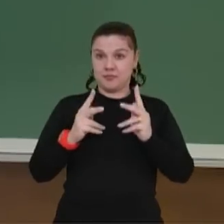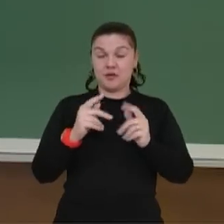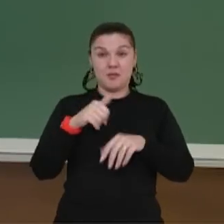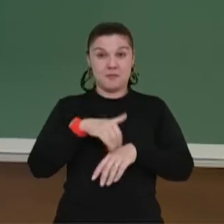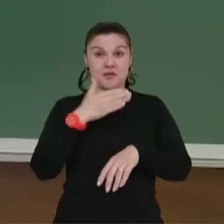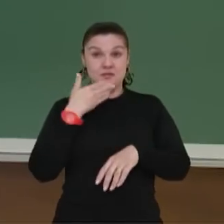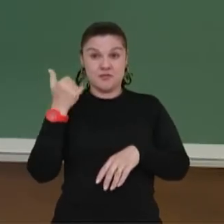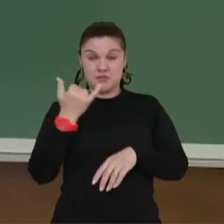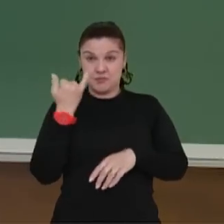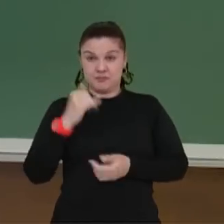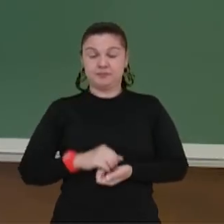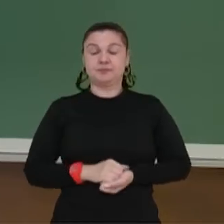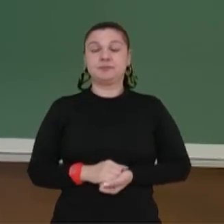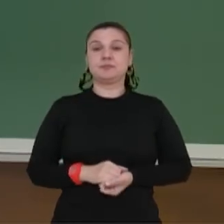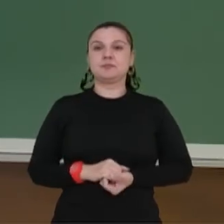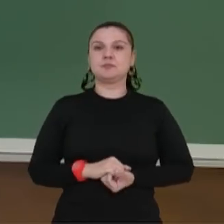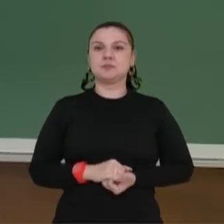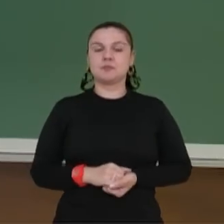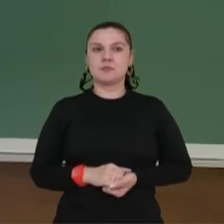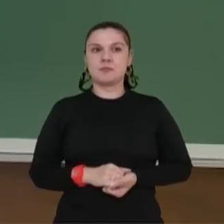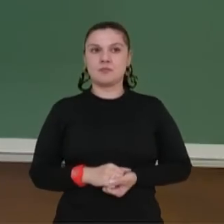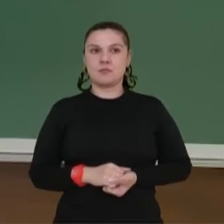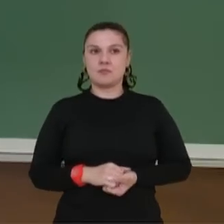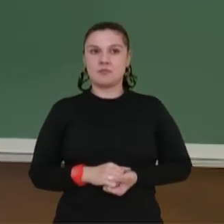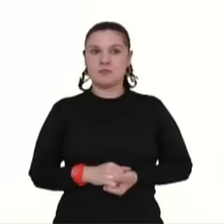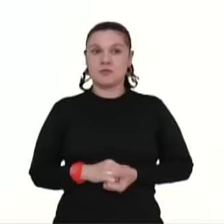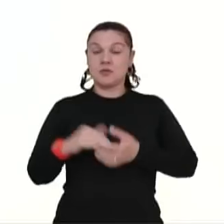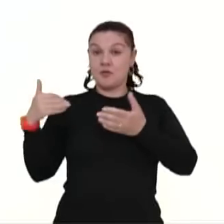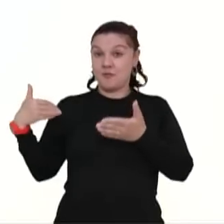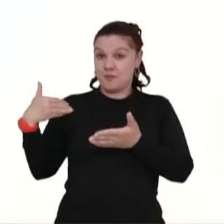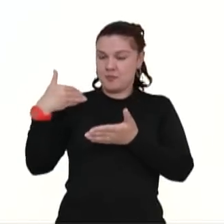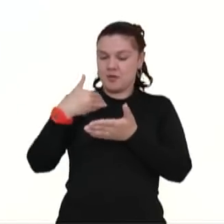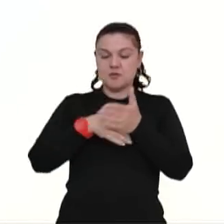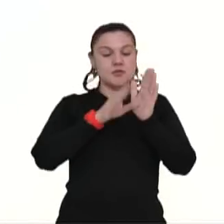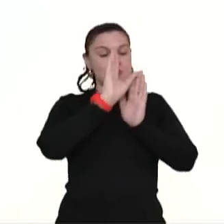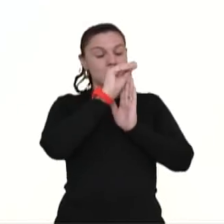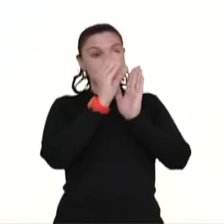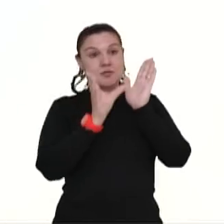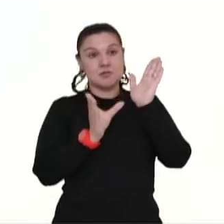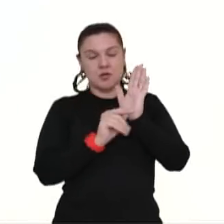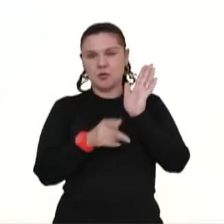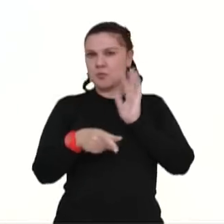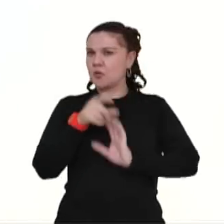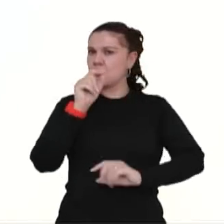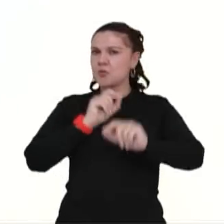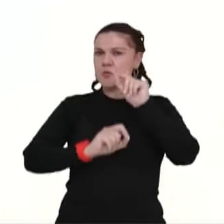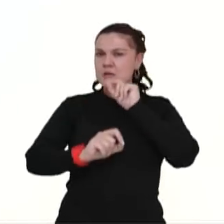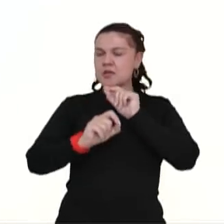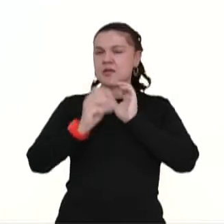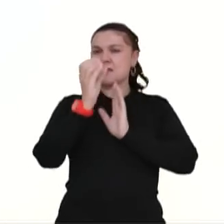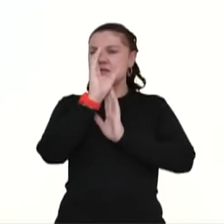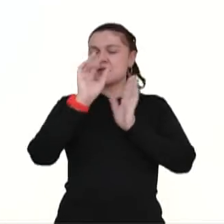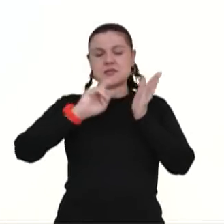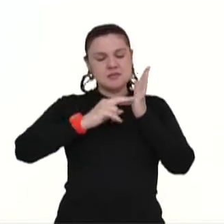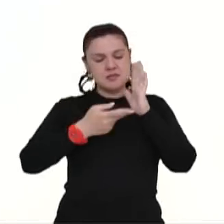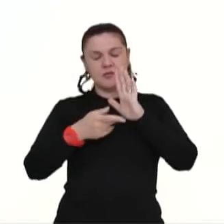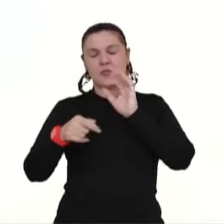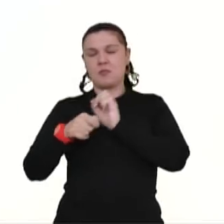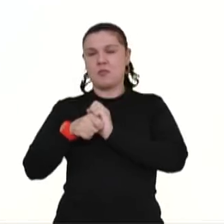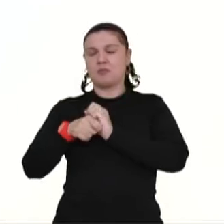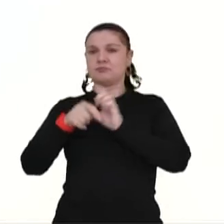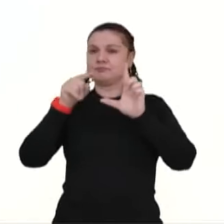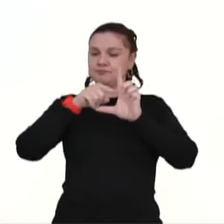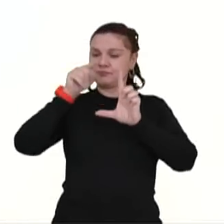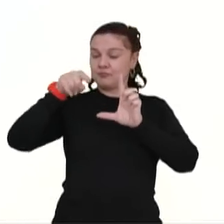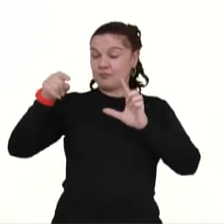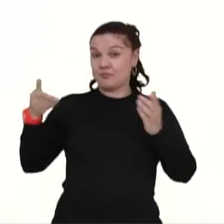ideia é bastante importante. O que nós vamos fazer hoje? Retomada dos conceitos de estatística. Nós vamos revisar aí desde o comecinho os